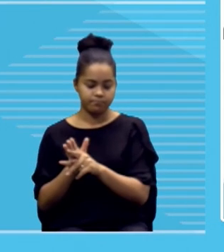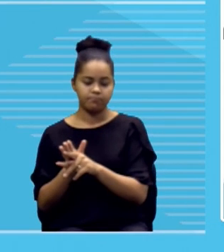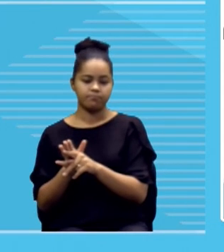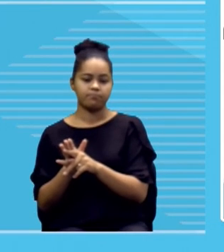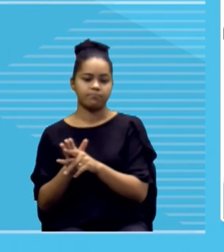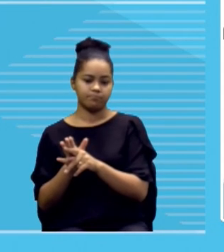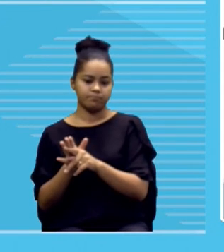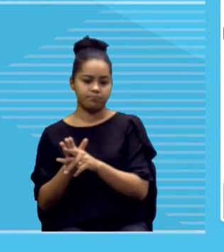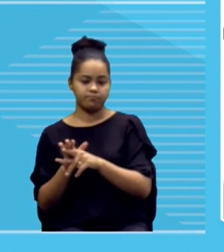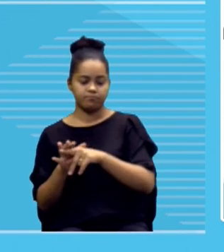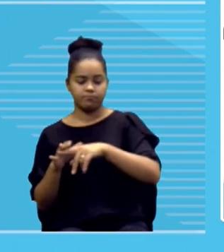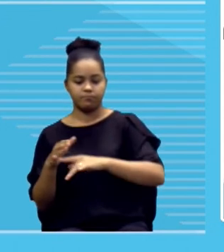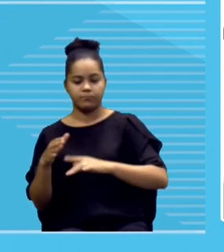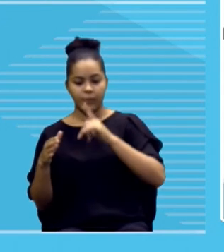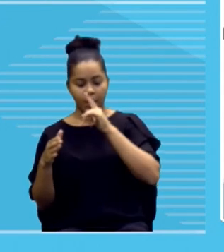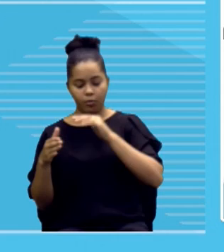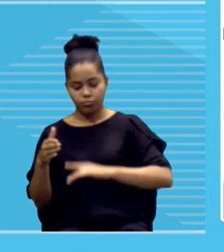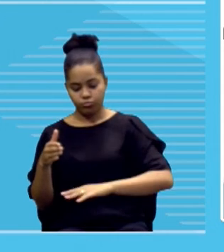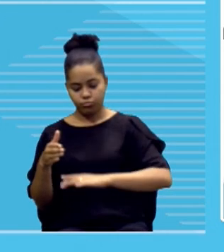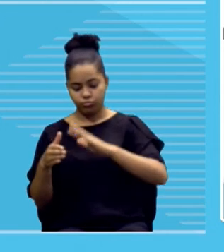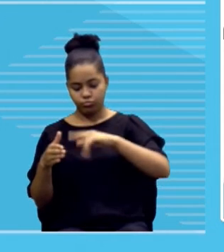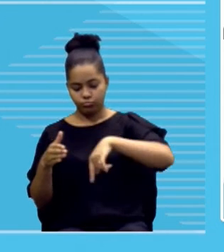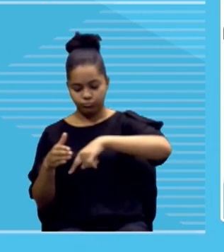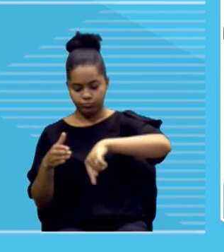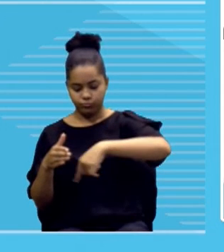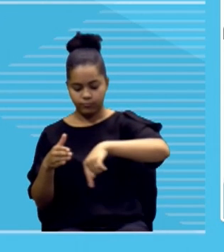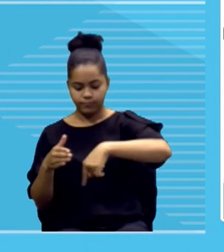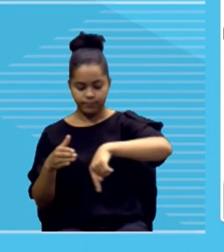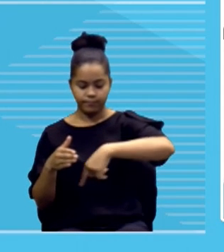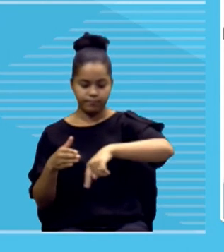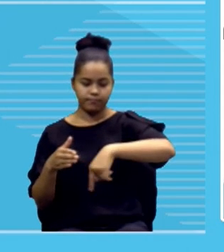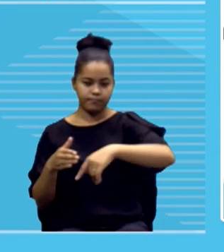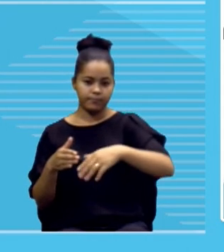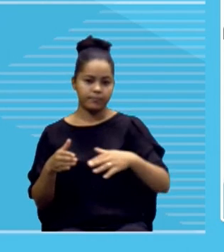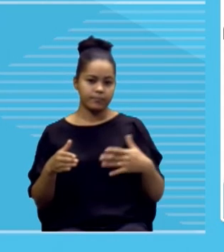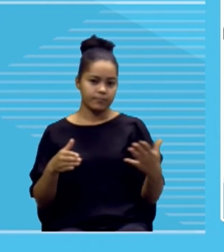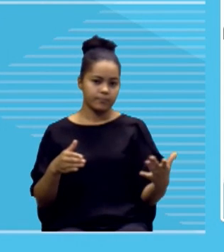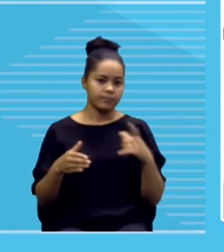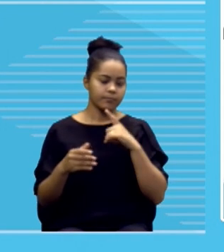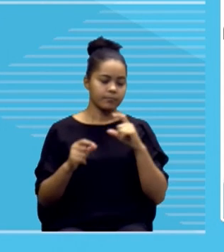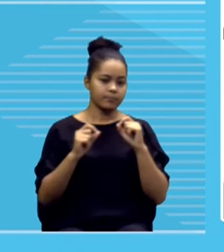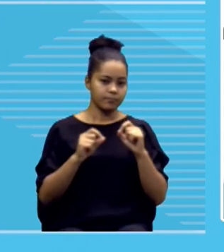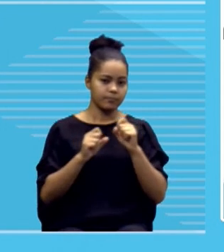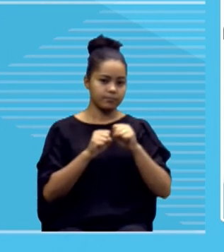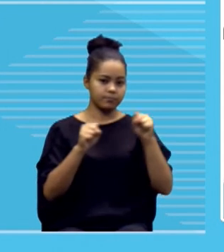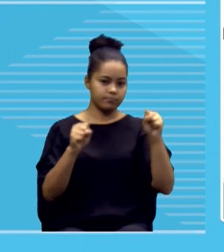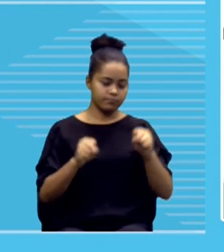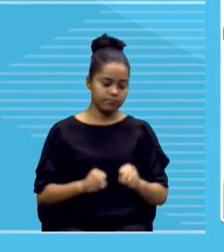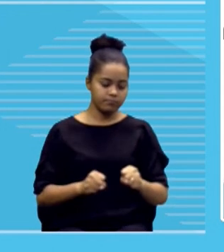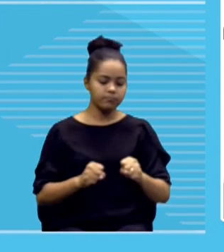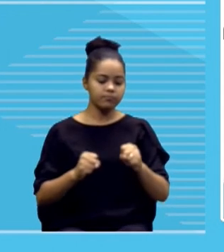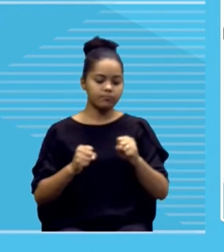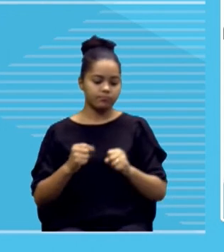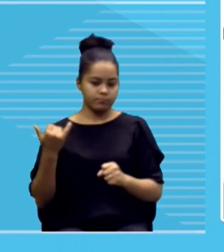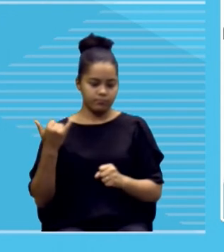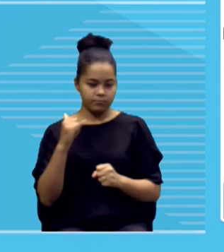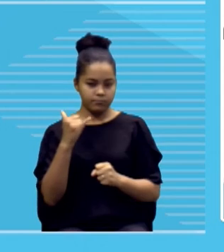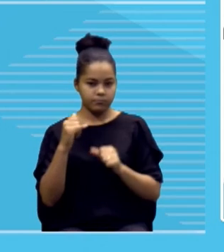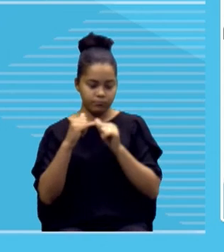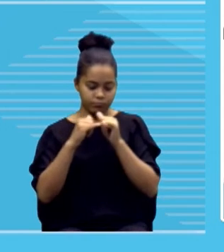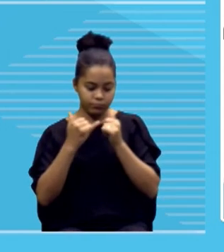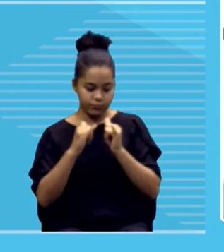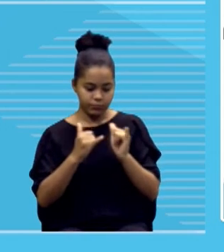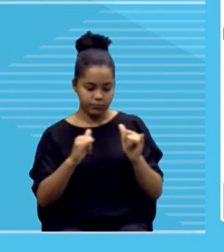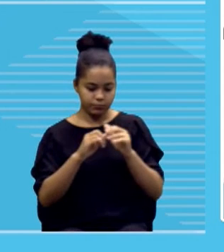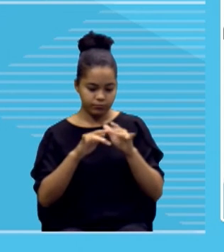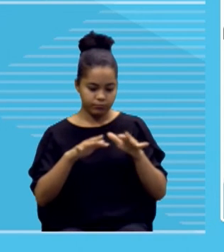a gente precisa disso, a gente precisa de um sistema interligado muito forte. Então, a gente tem o maior sistema de transmissão do mundo e é controlado por